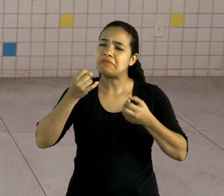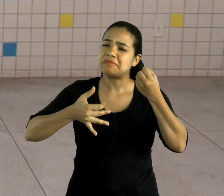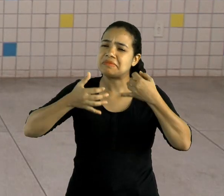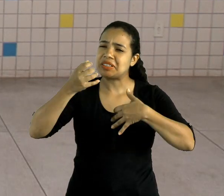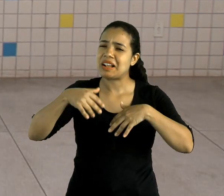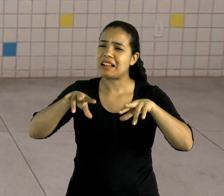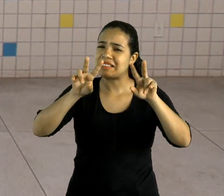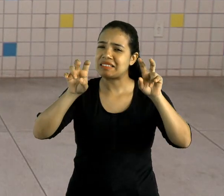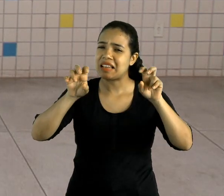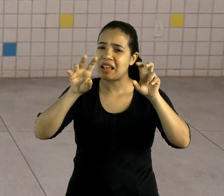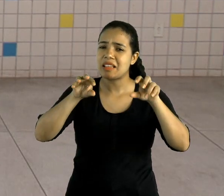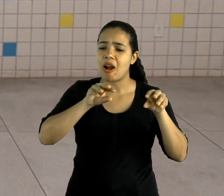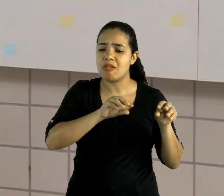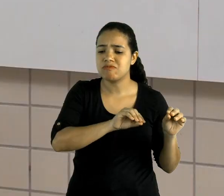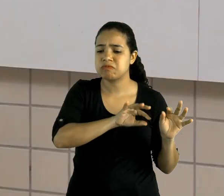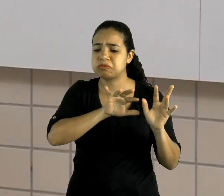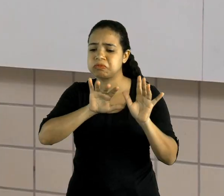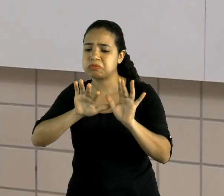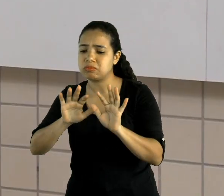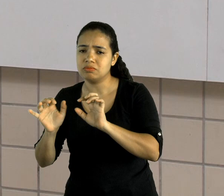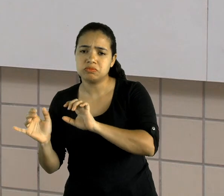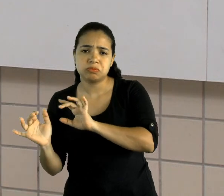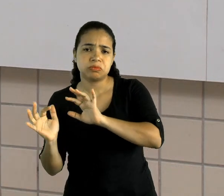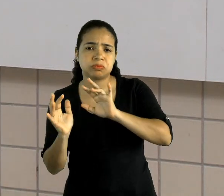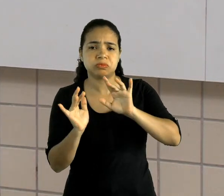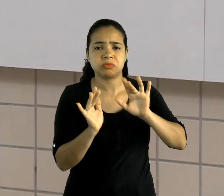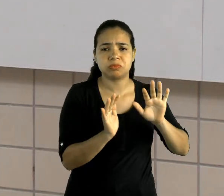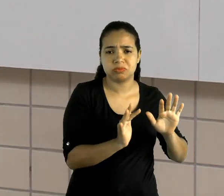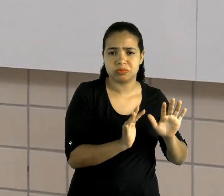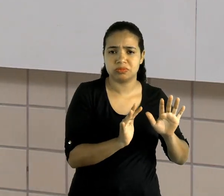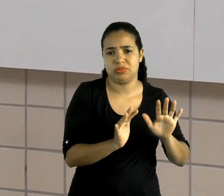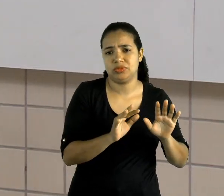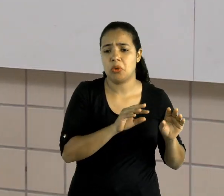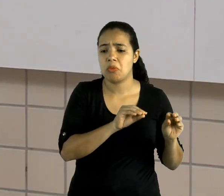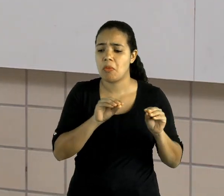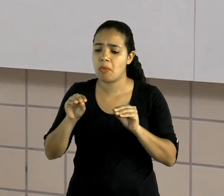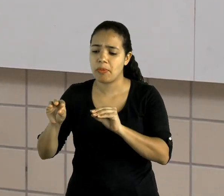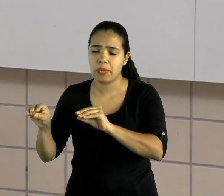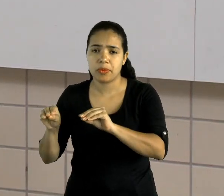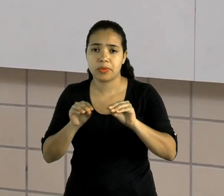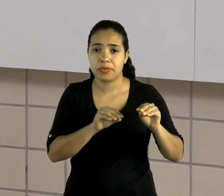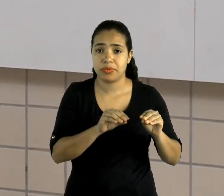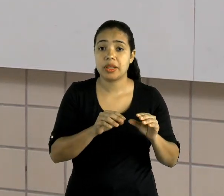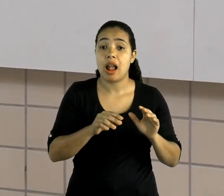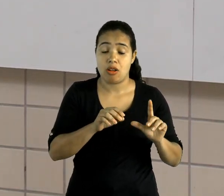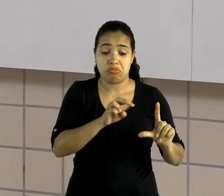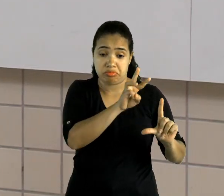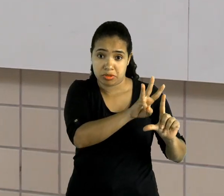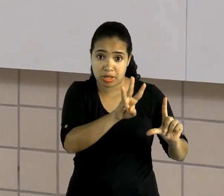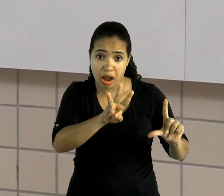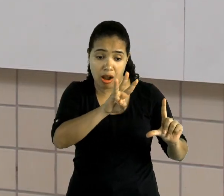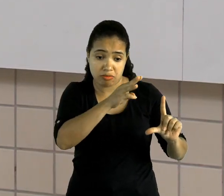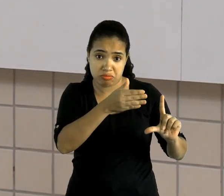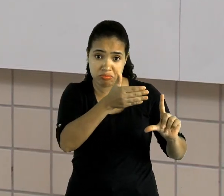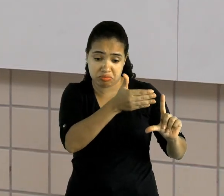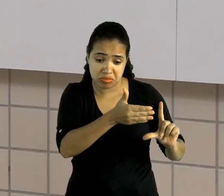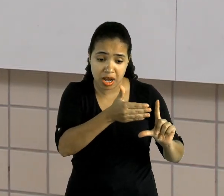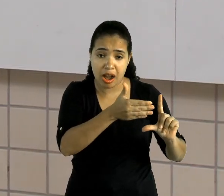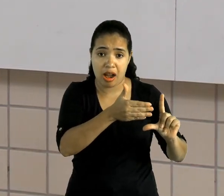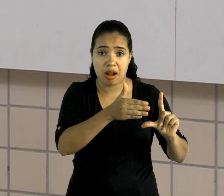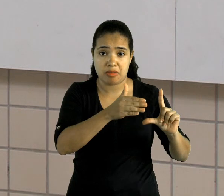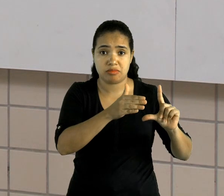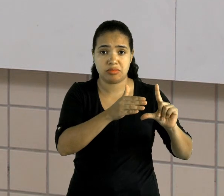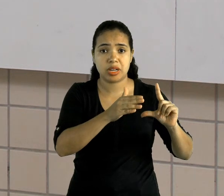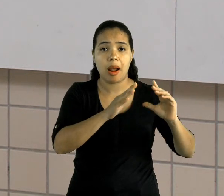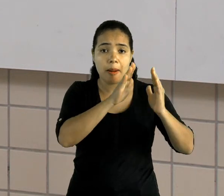os fluxos migratórios. Nossa primeira aula, conforme disponível no portal Palmas Homeschool no endereço